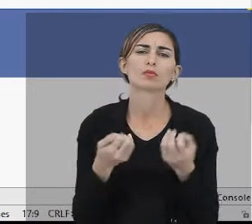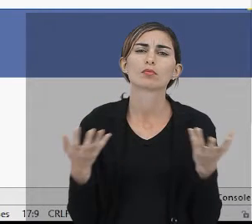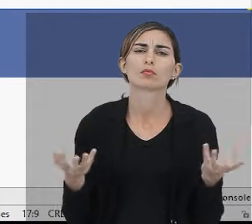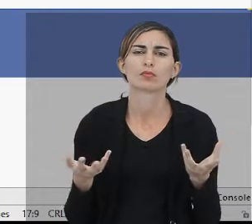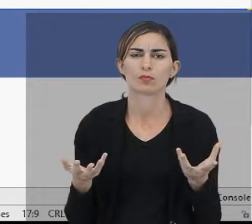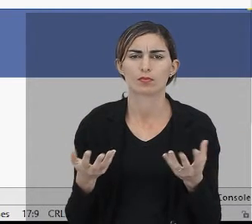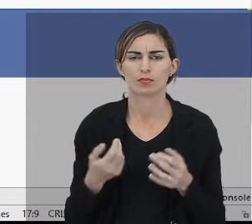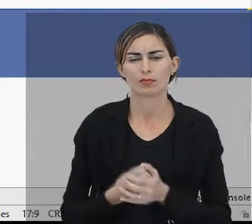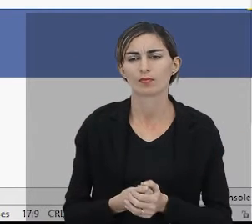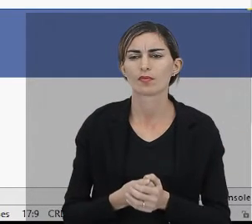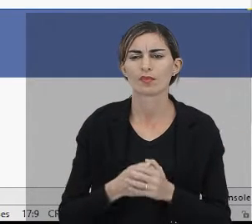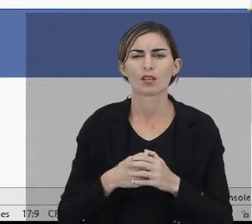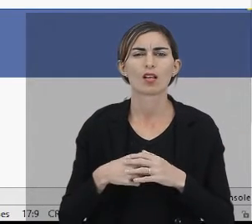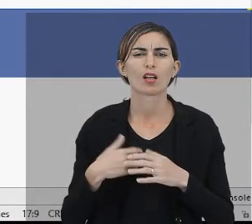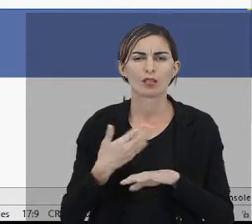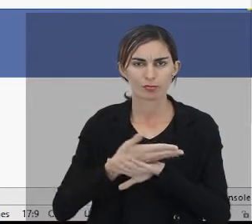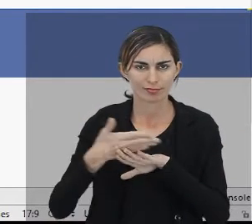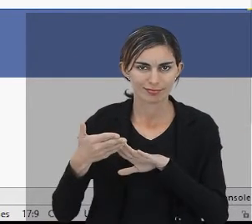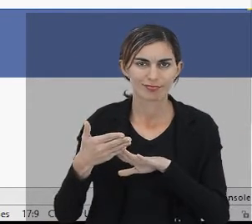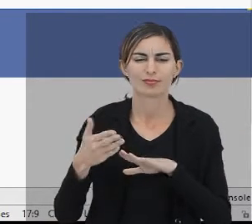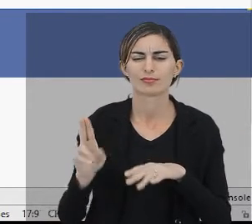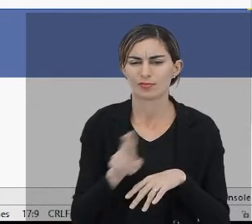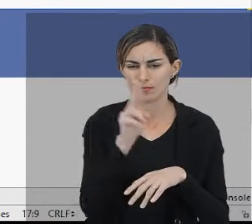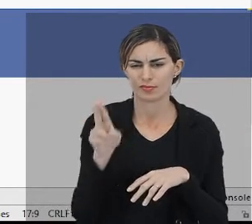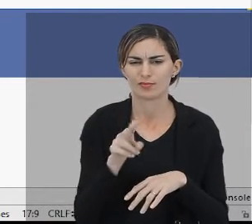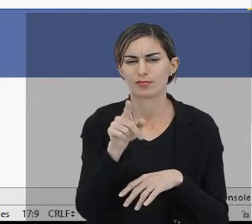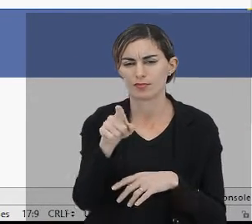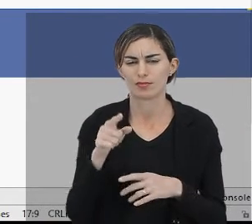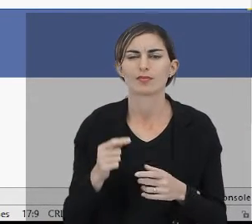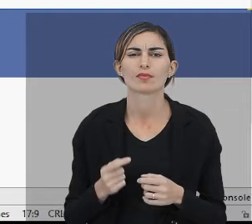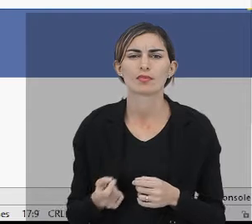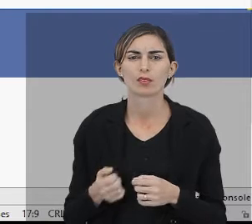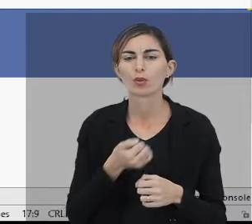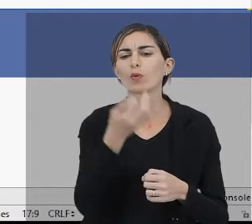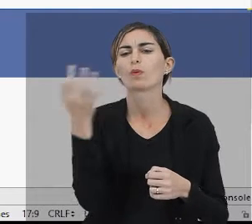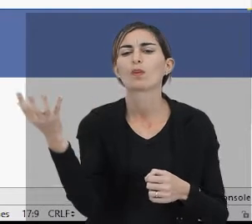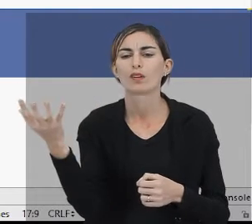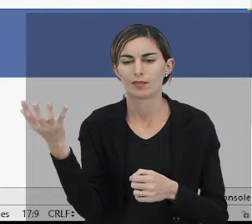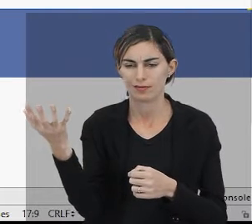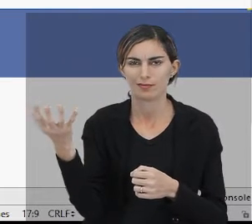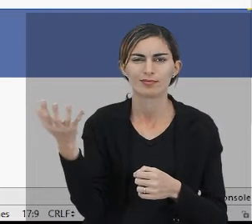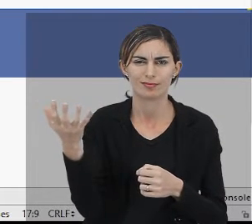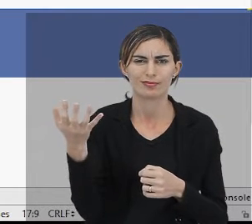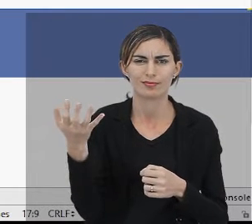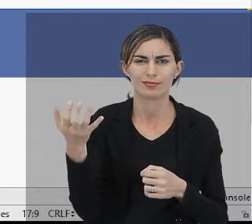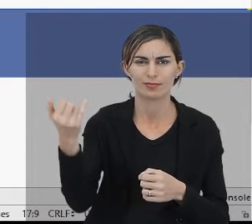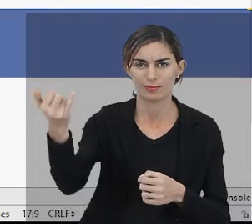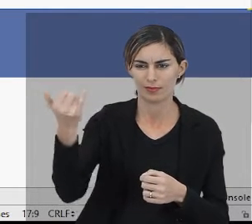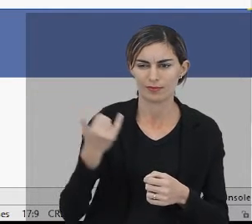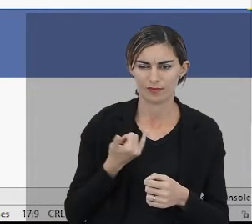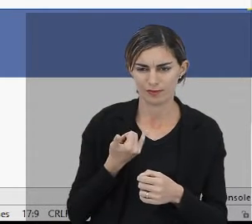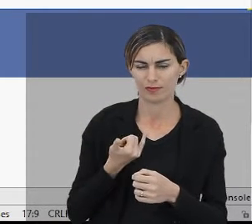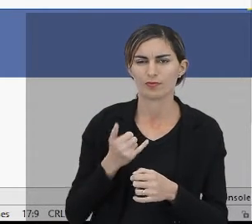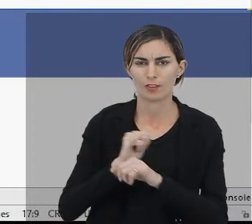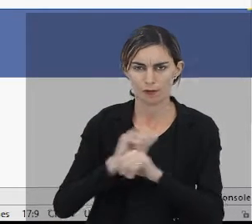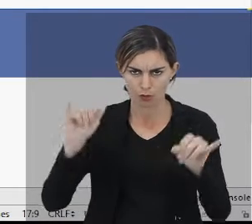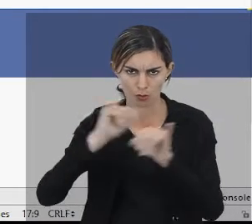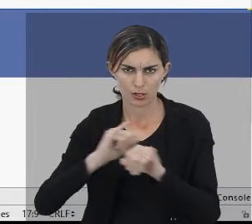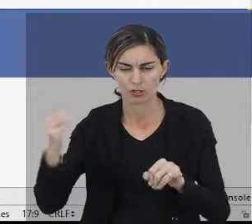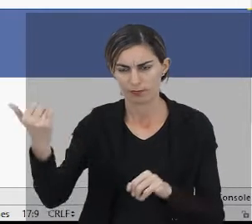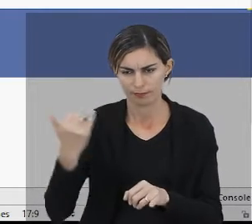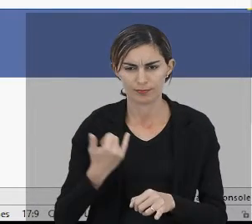Então, normalmente a gente utiliza o laço while quando vai receber uma determinada